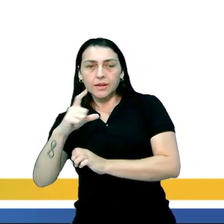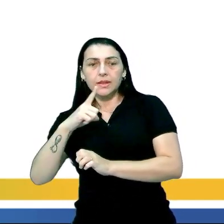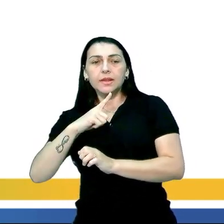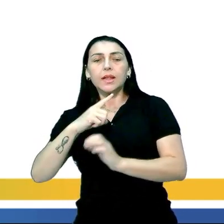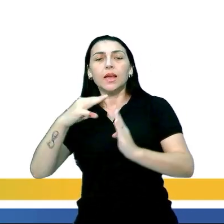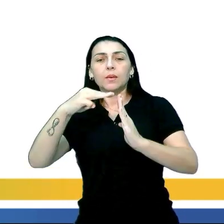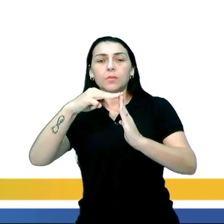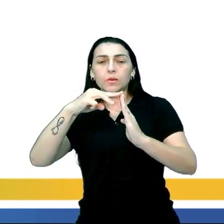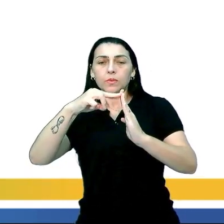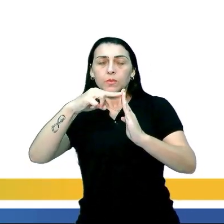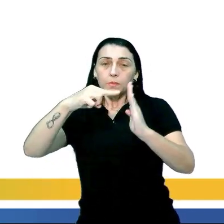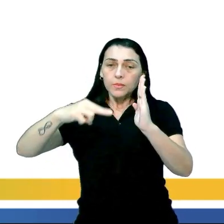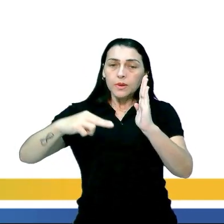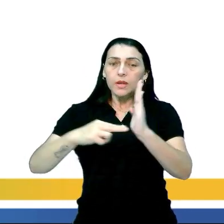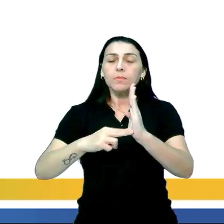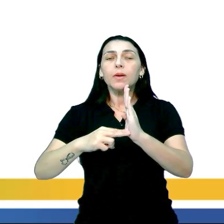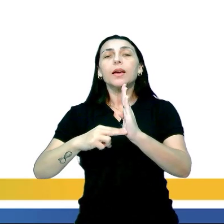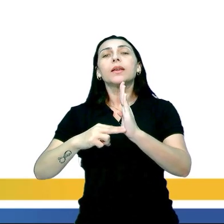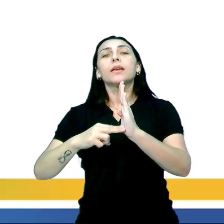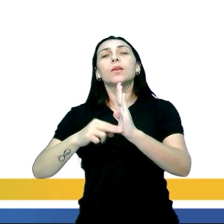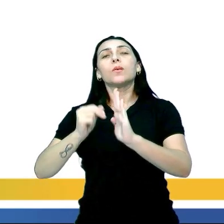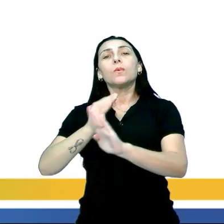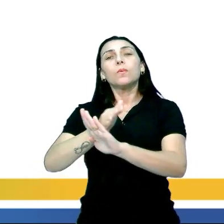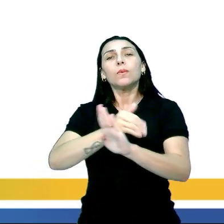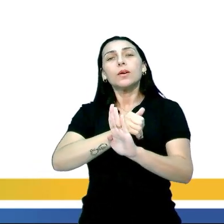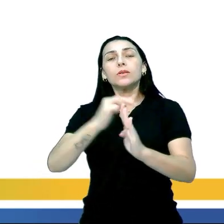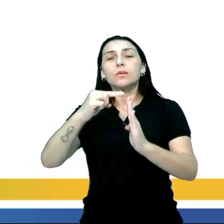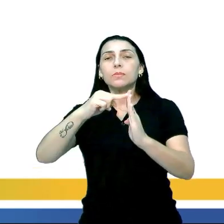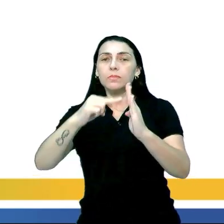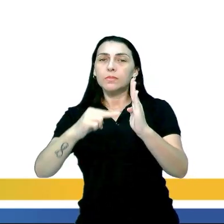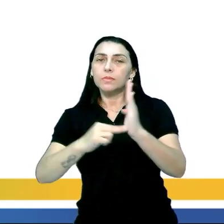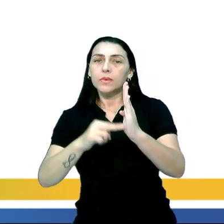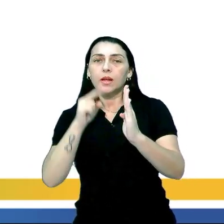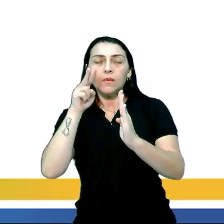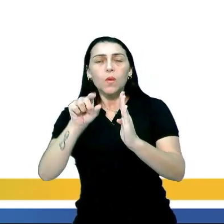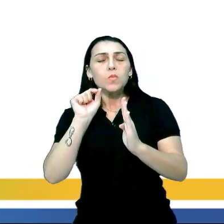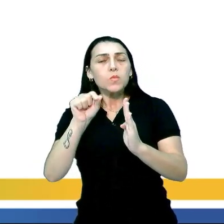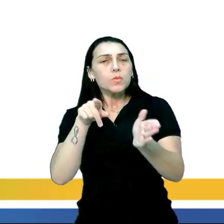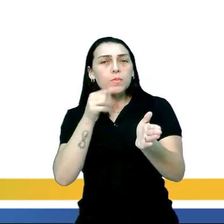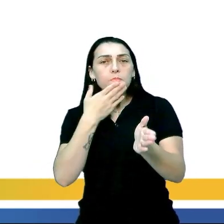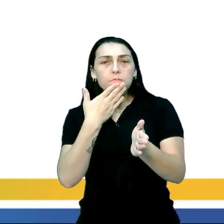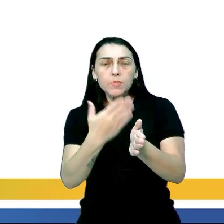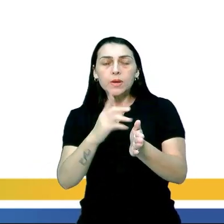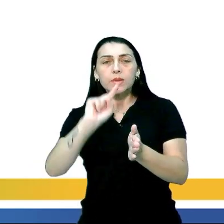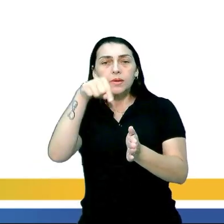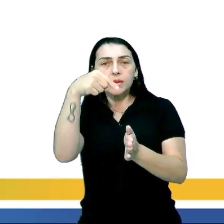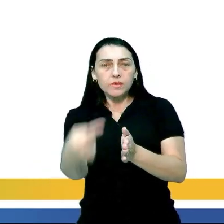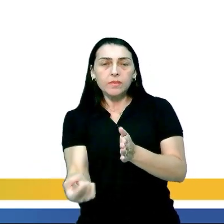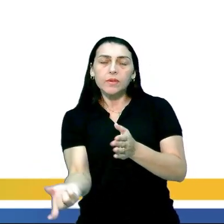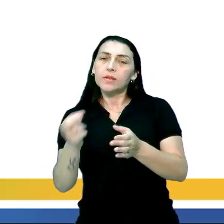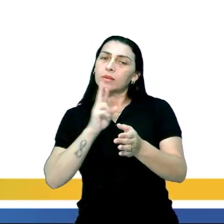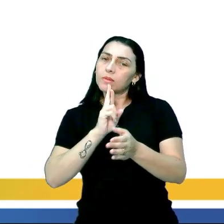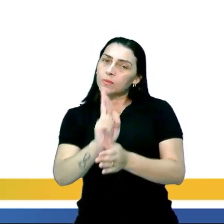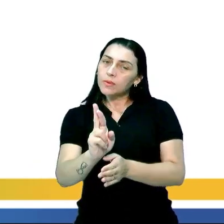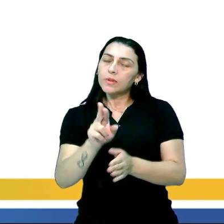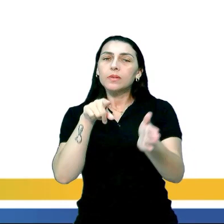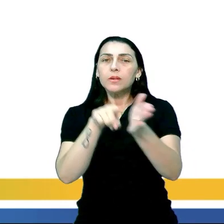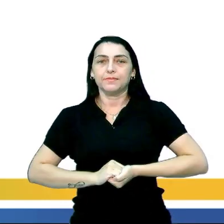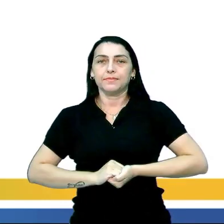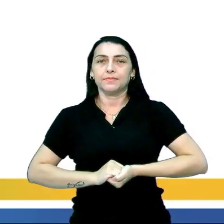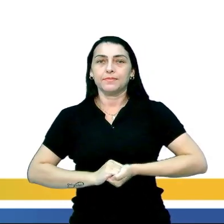o antiprisma, ok? Vamos ver o que a questão pede e logo em seguida resolver essa